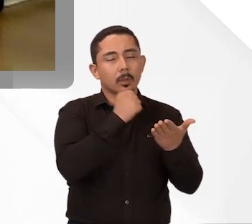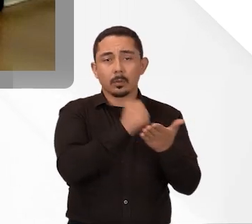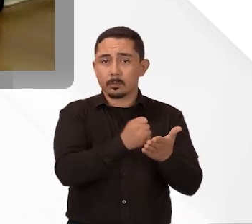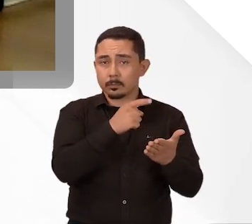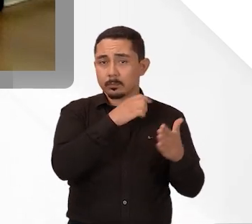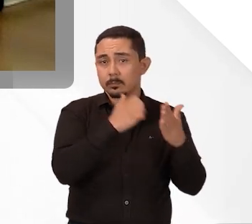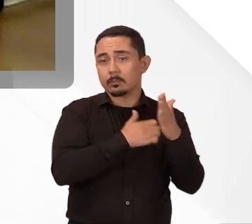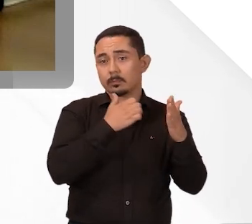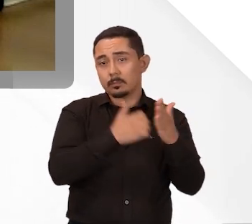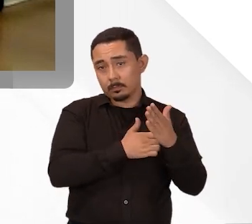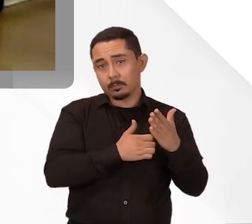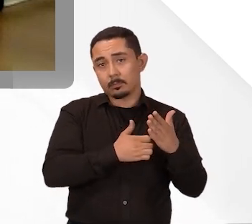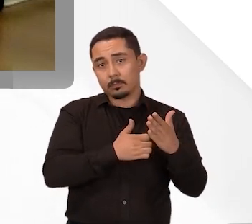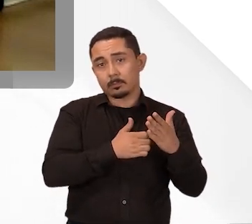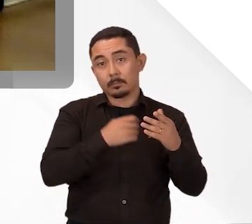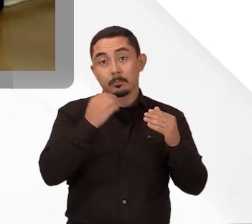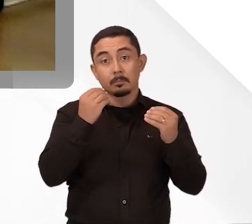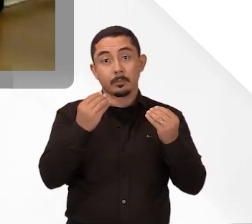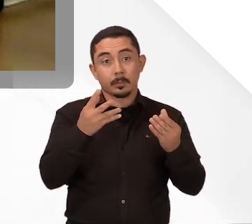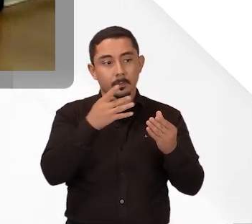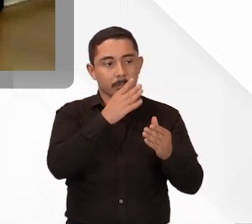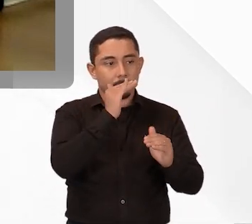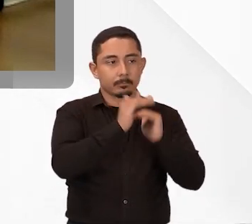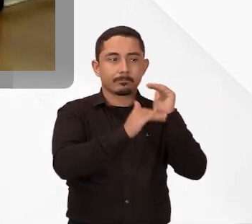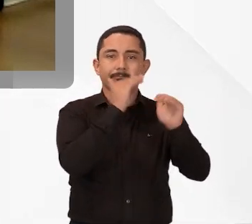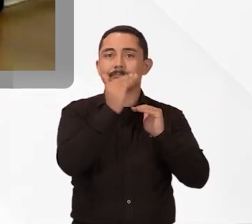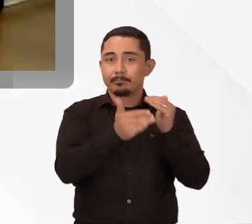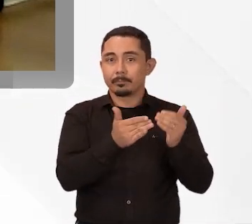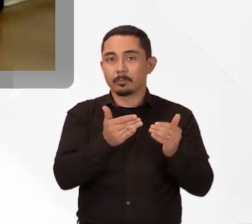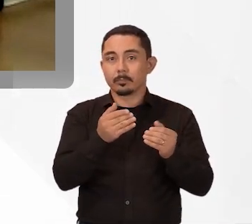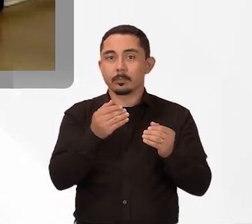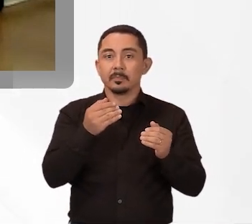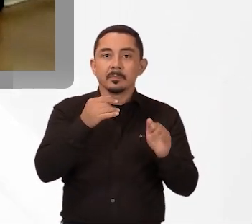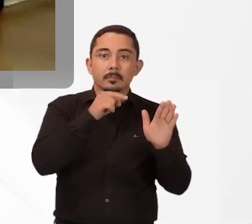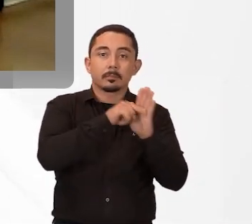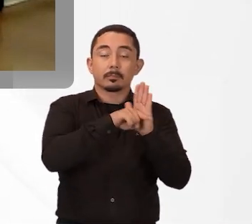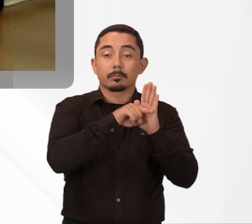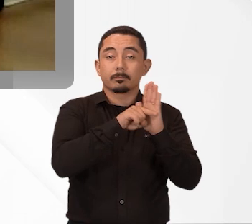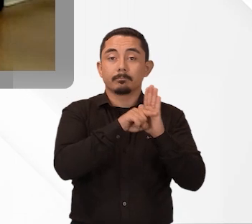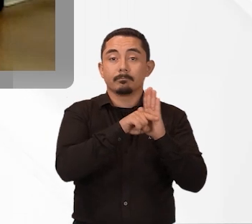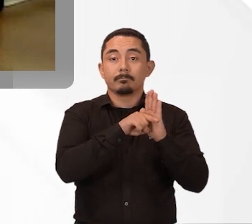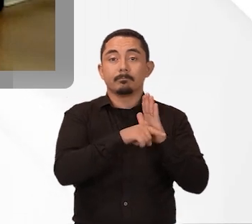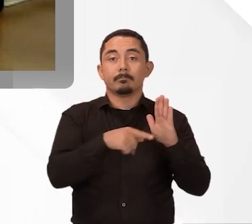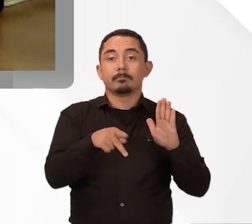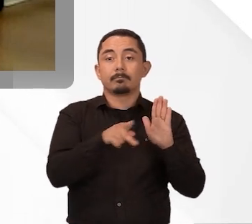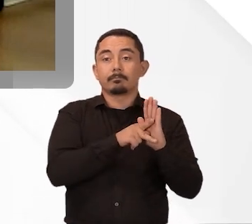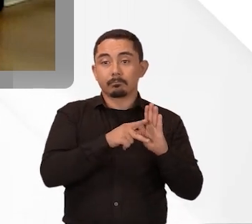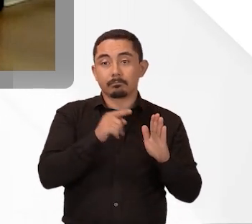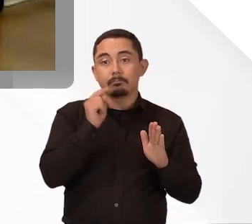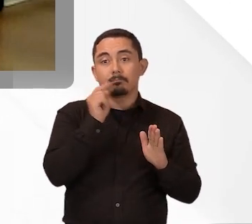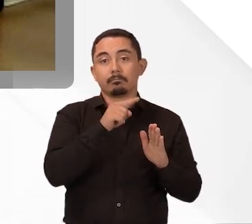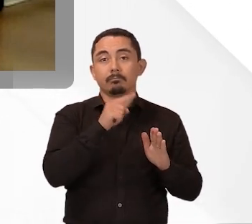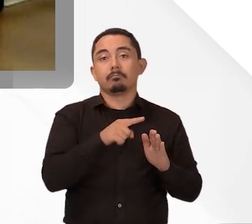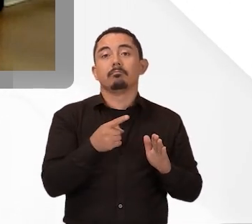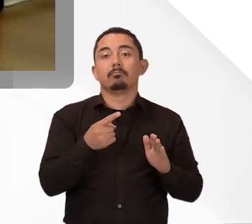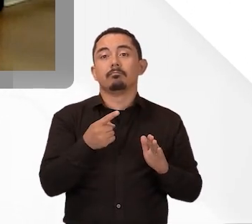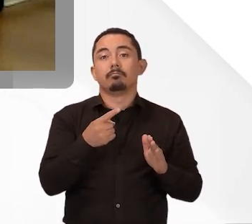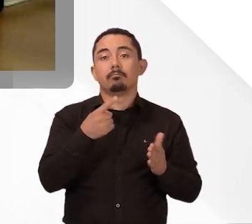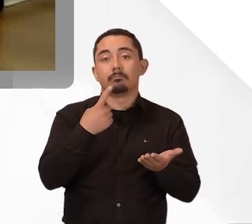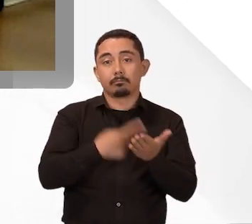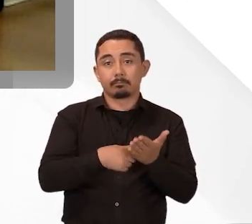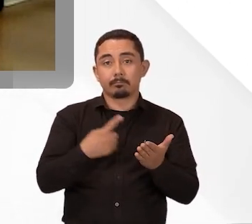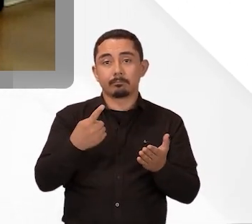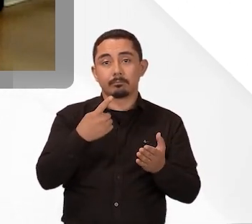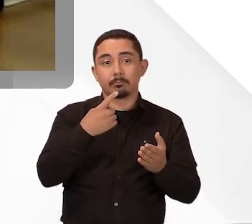pormenorizada as contratações dessas empresas para o aumento da cota, através da fiscalização dos TACs e dos